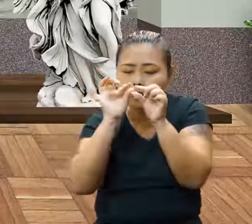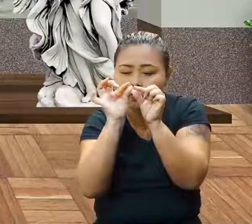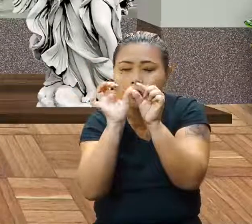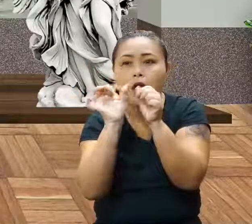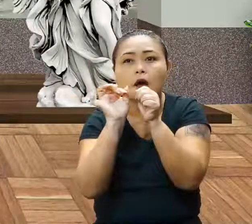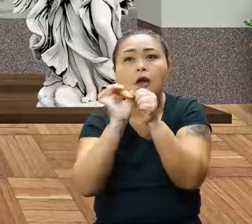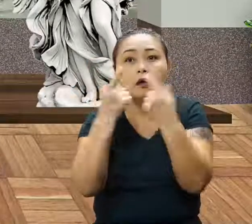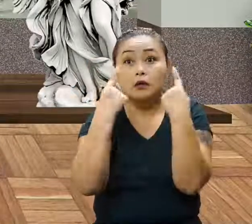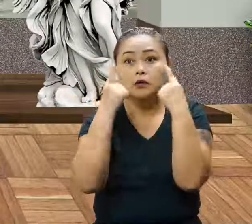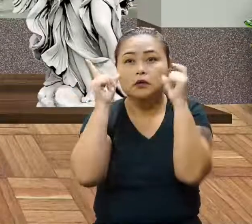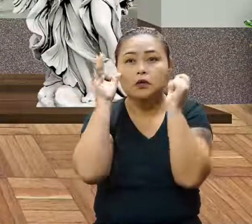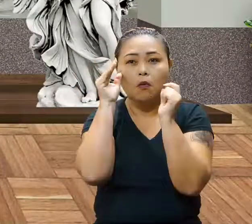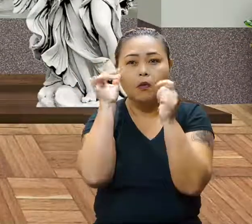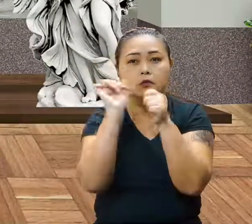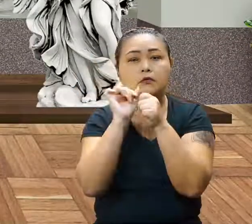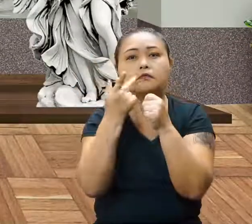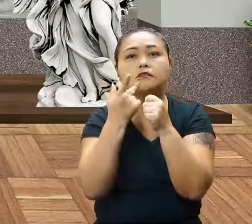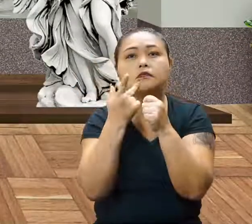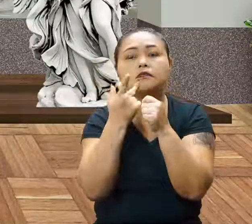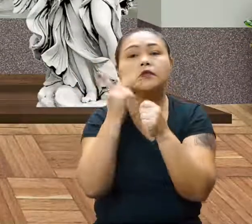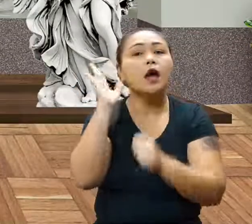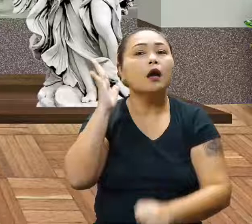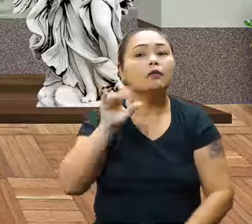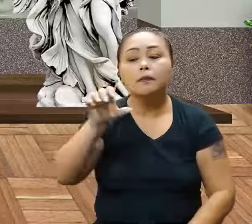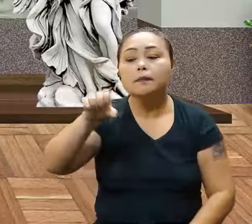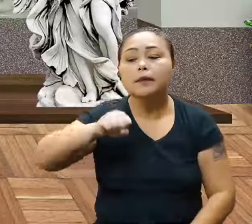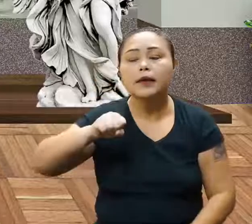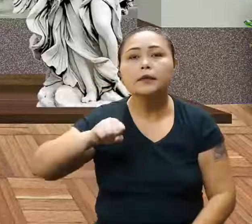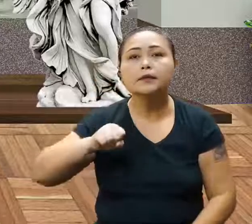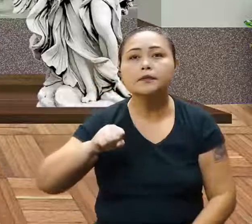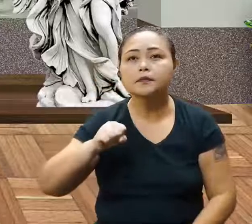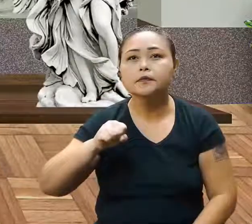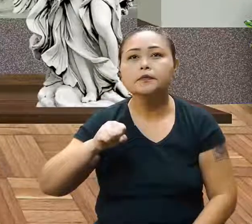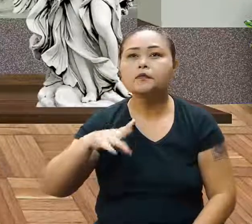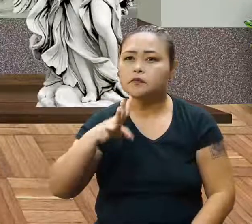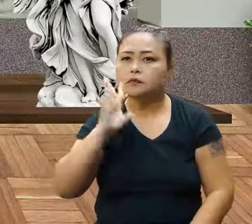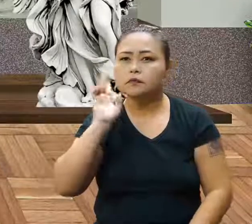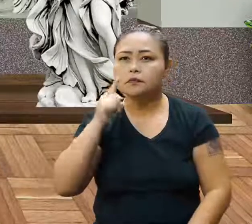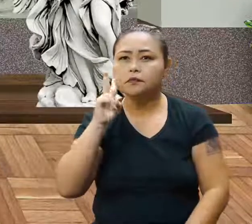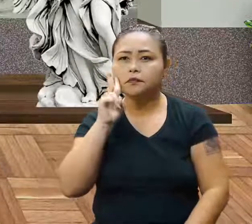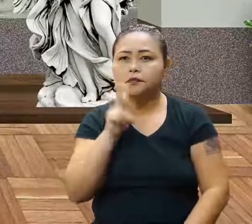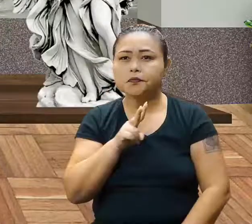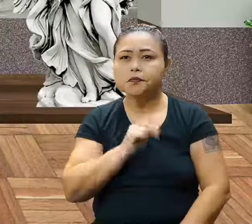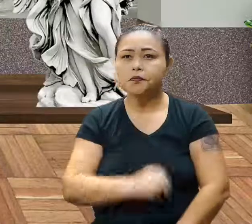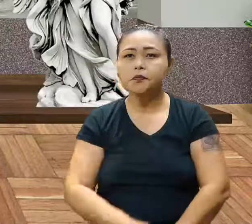curiosidade, tá, aluno? Se você pega, você já viu